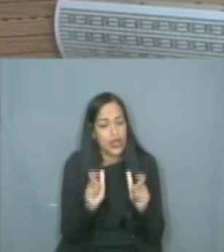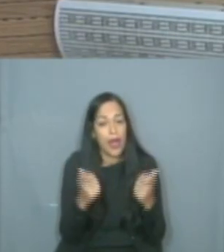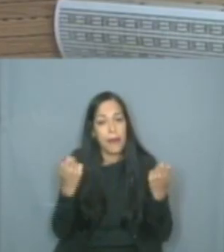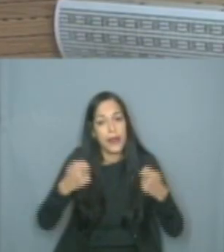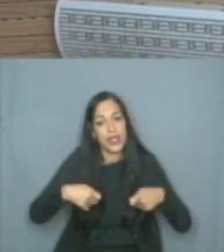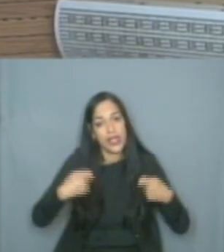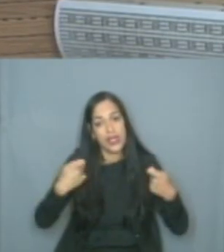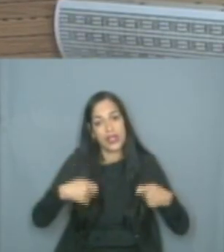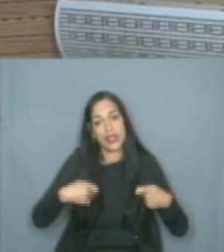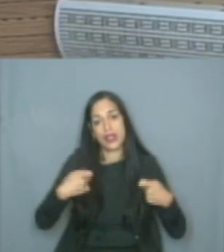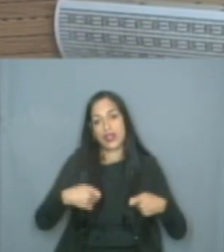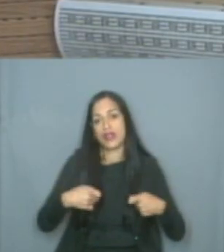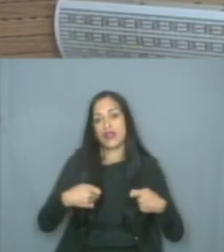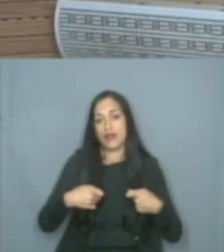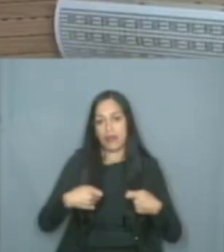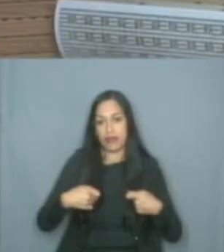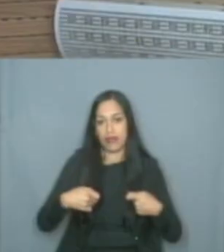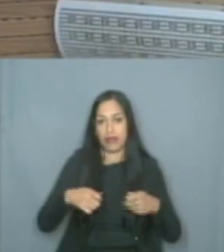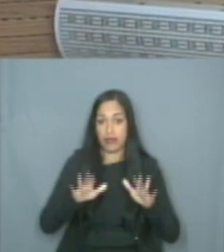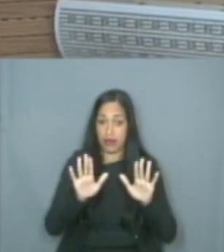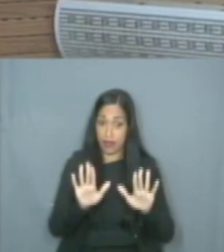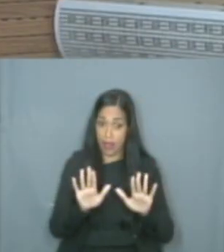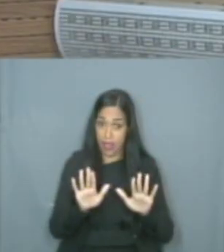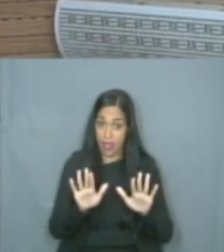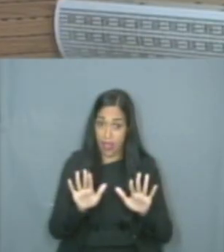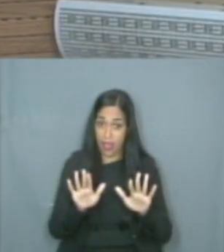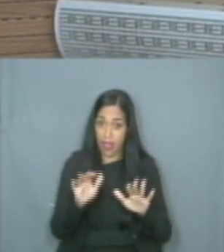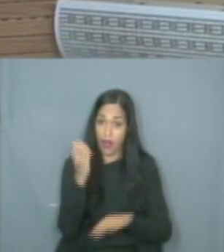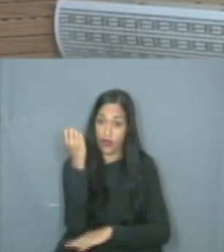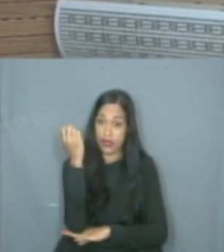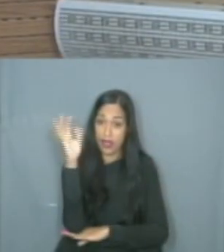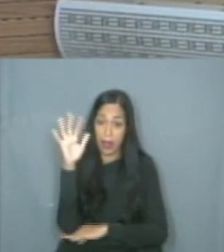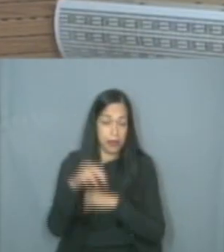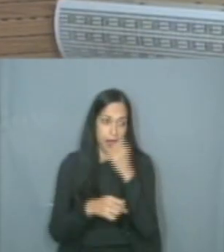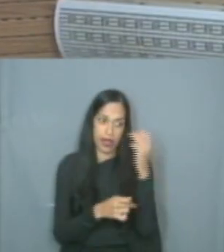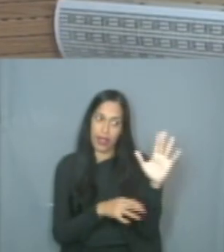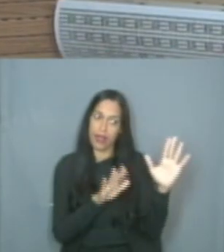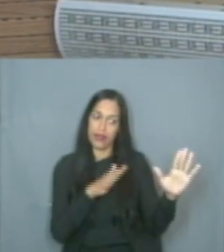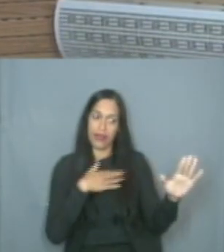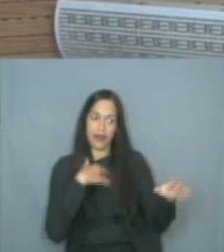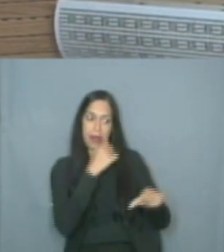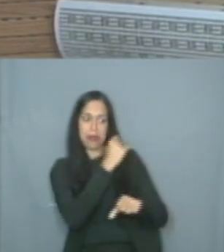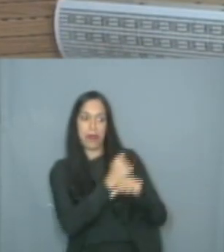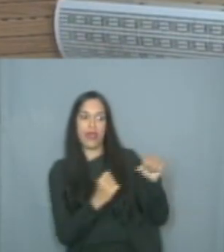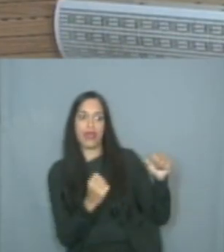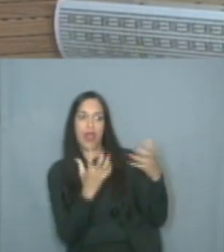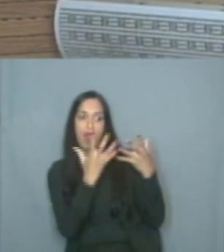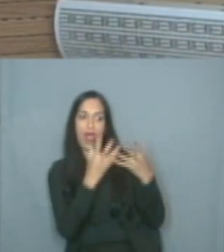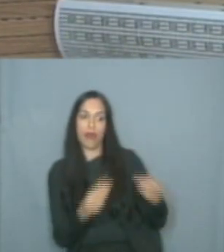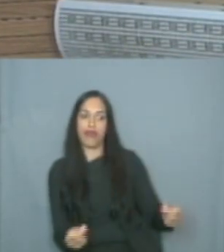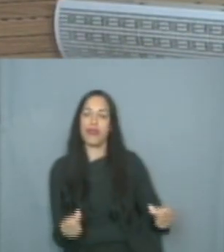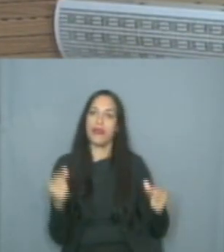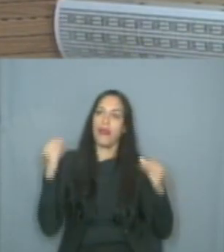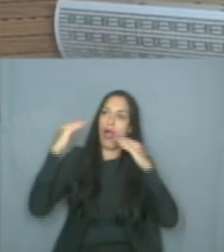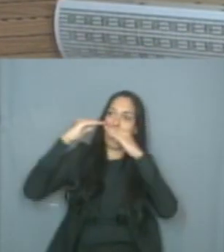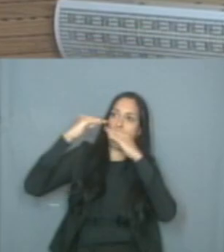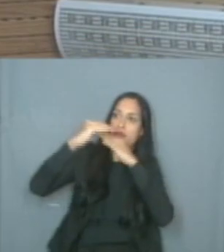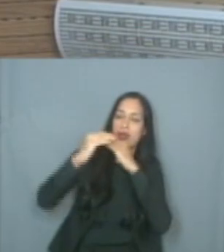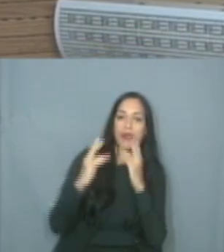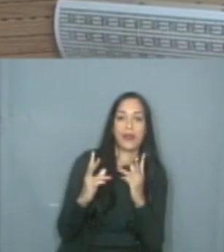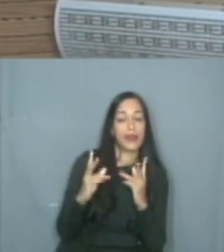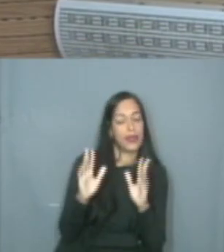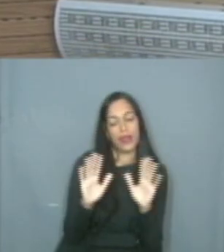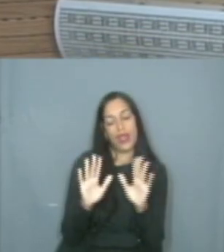precisam ser erradicadas. Calma aí, para os ambientalistas não quererem me matar, achando que eu estou querendo acabar com a cobertura vegetal. É